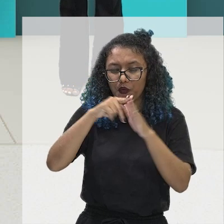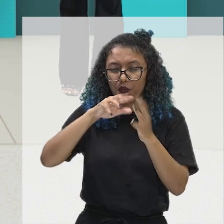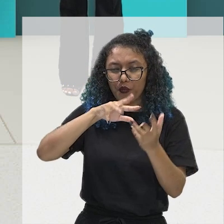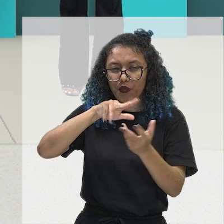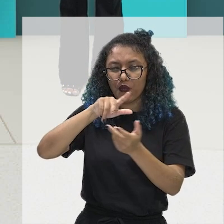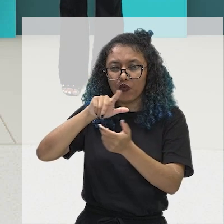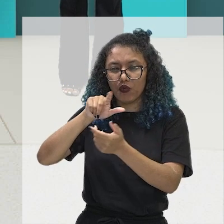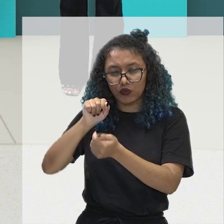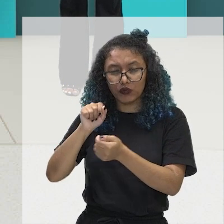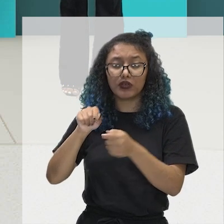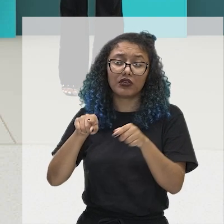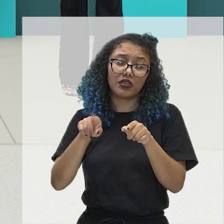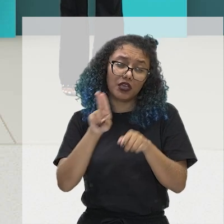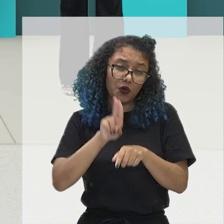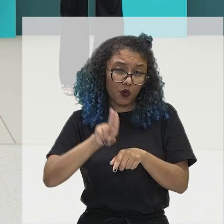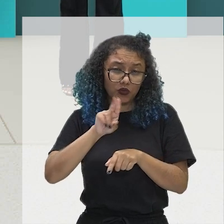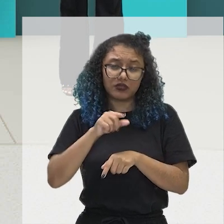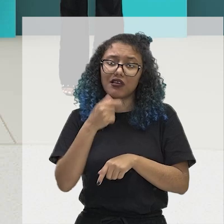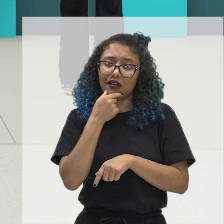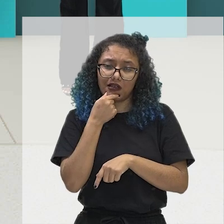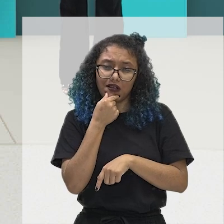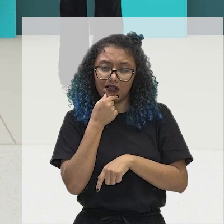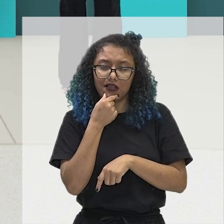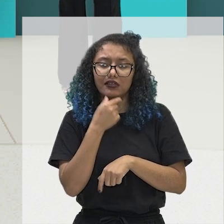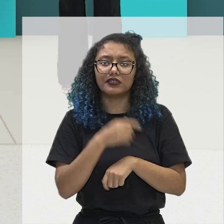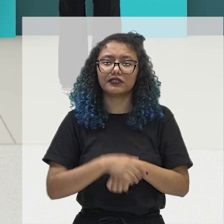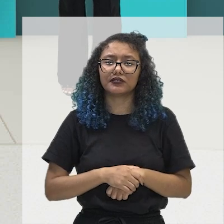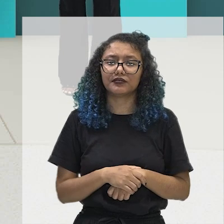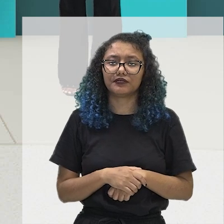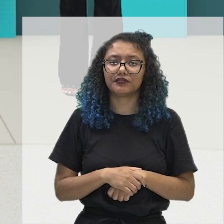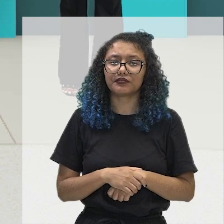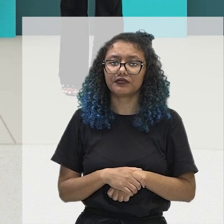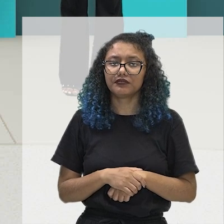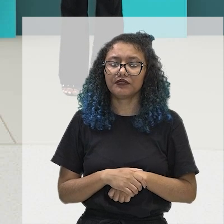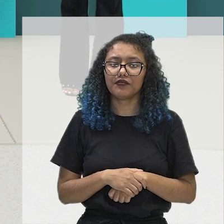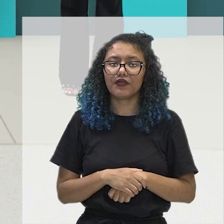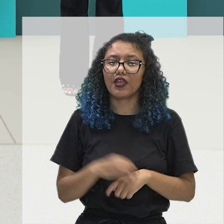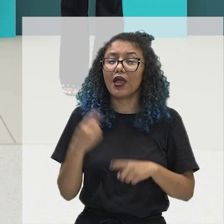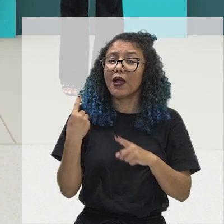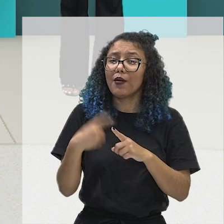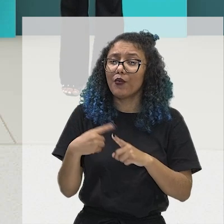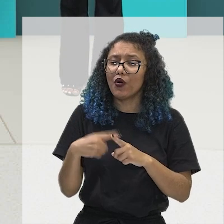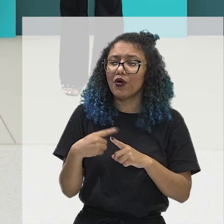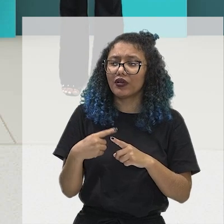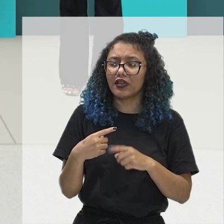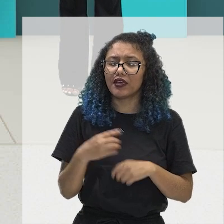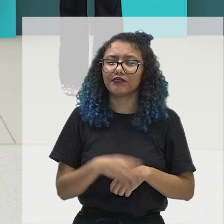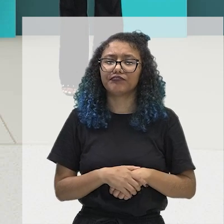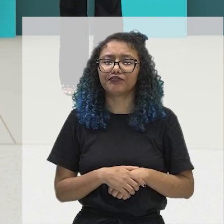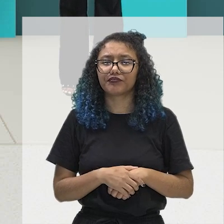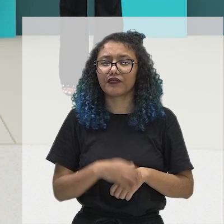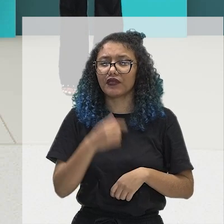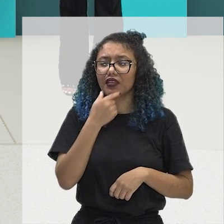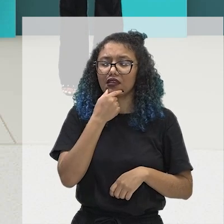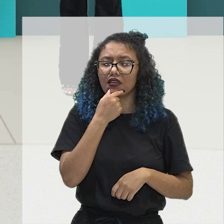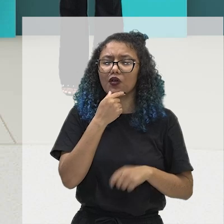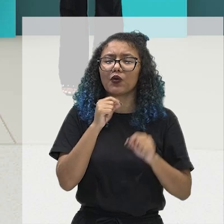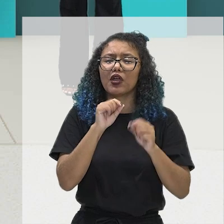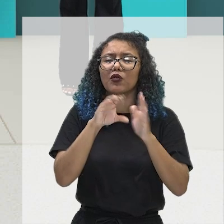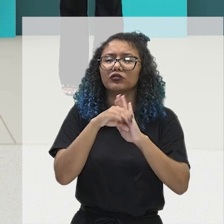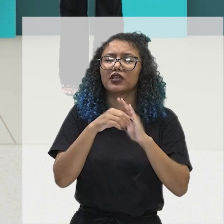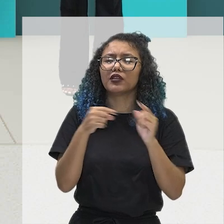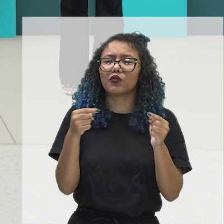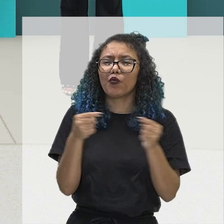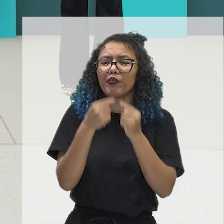falando aí a língua inglesa, justamente porque a língua inglesa agora tem esse conceito de língua